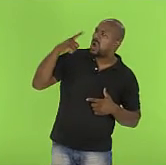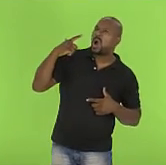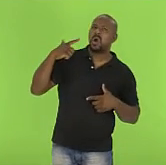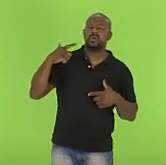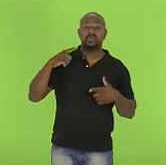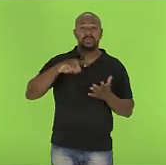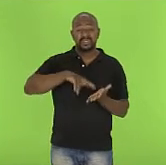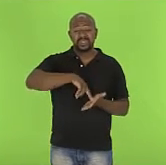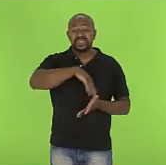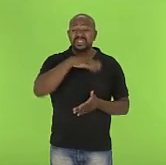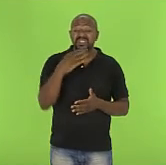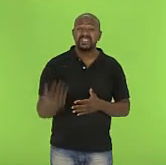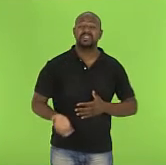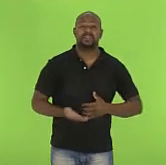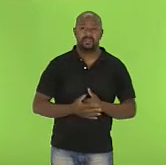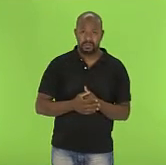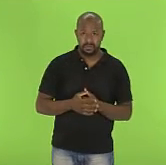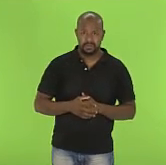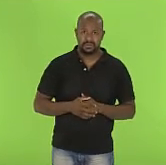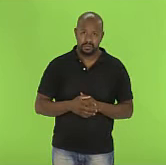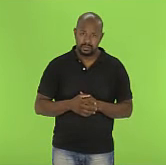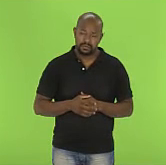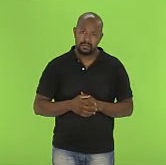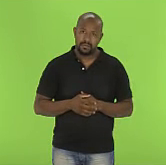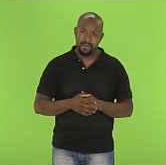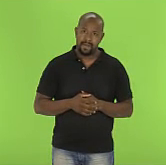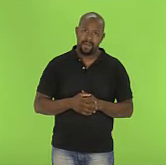de sol, o dia inteiro.